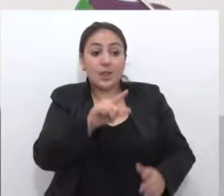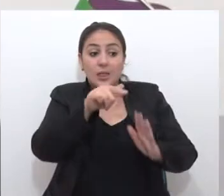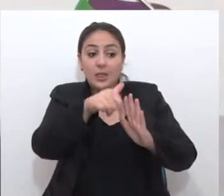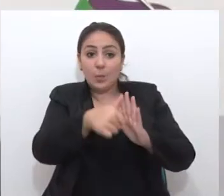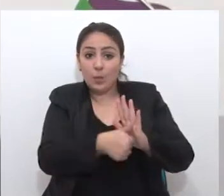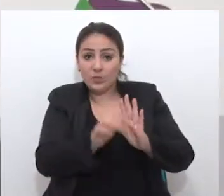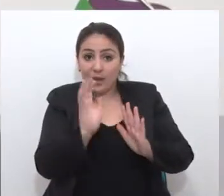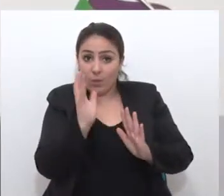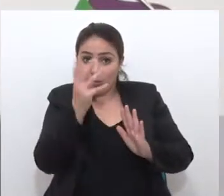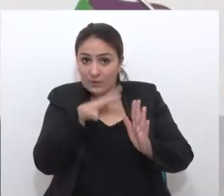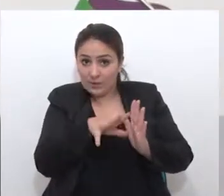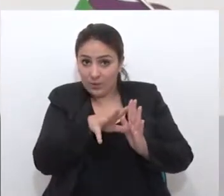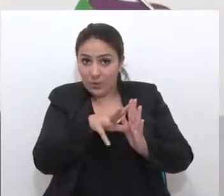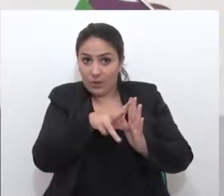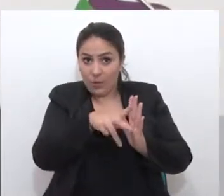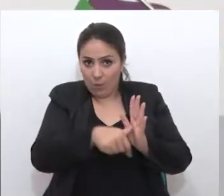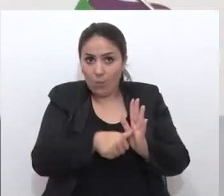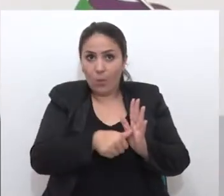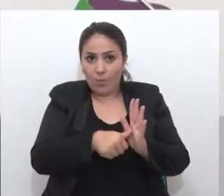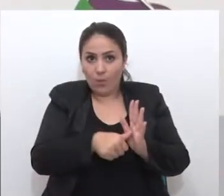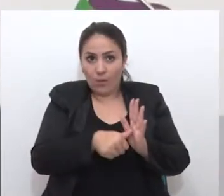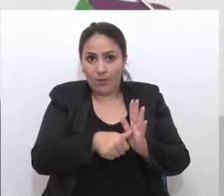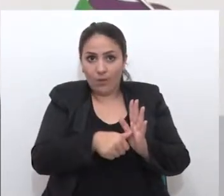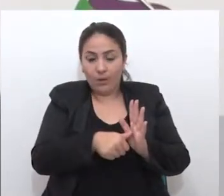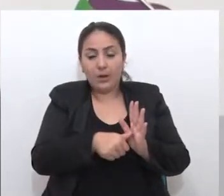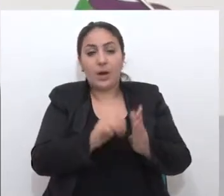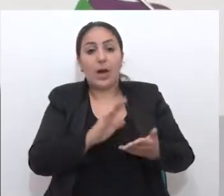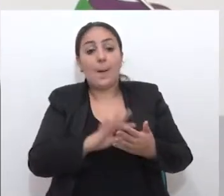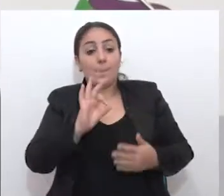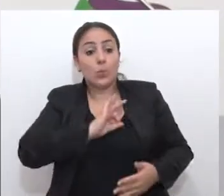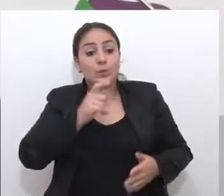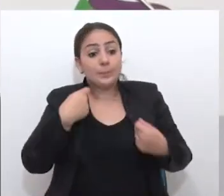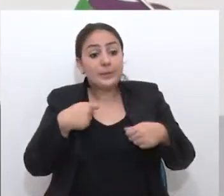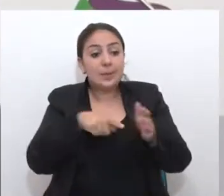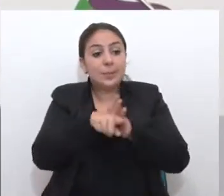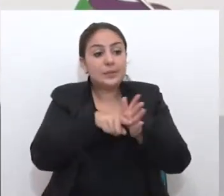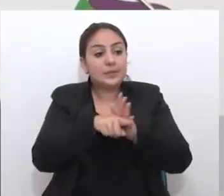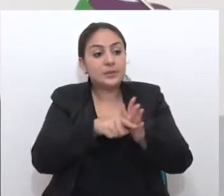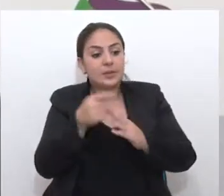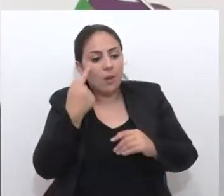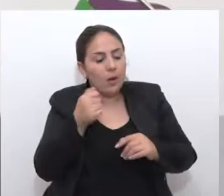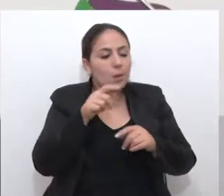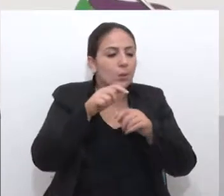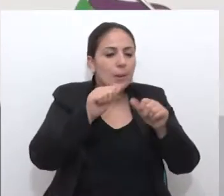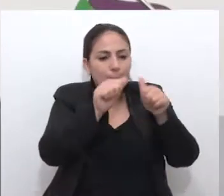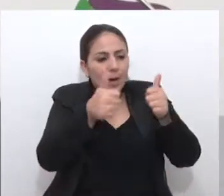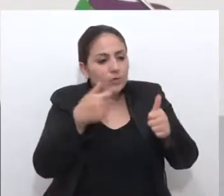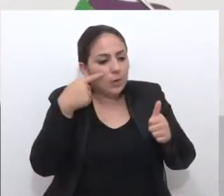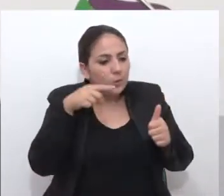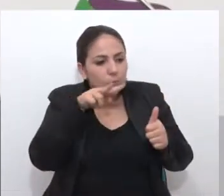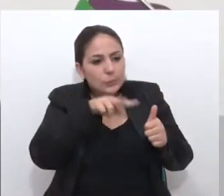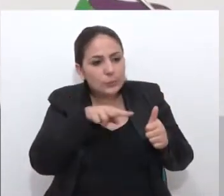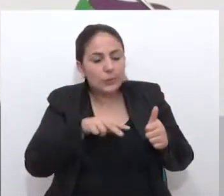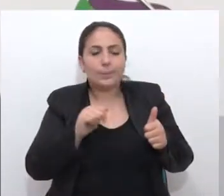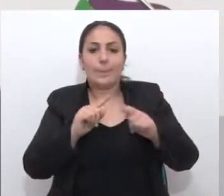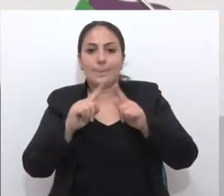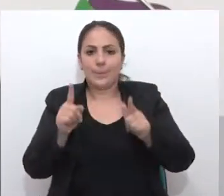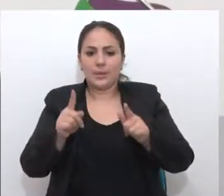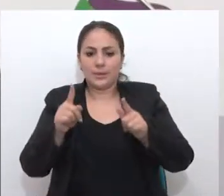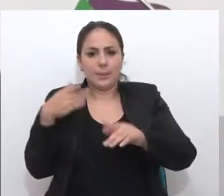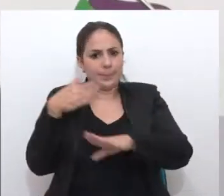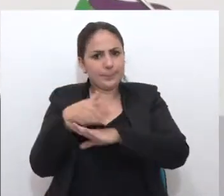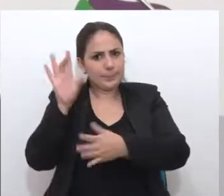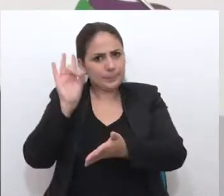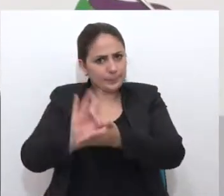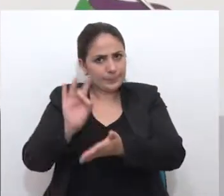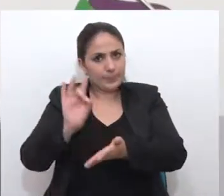casos, pós o crime ter acontecido, para ajudar na investigação da polícia, na identificação de algum suspeito, então vai lá e se olha as imagens. Enquanto que o